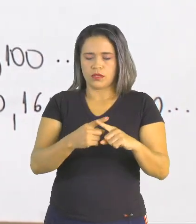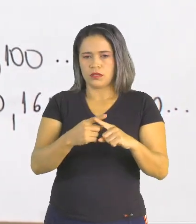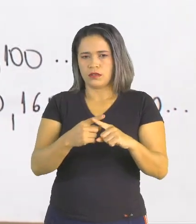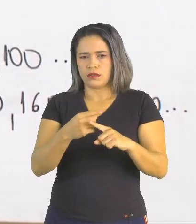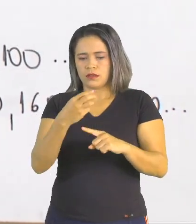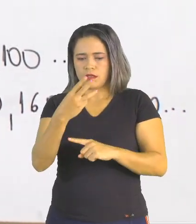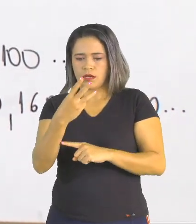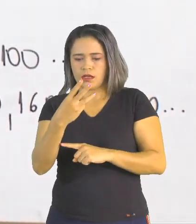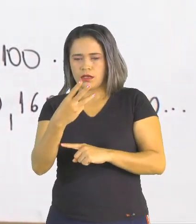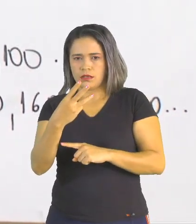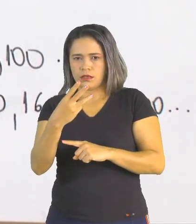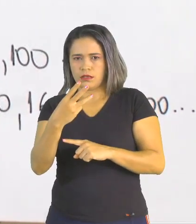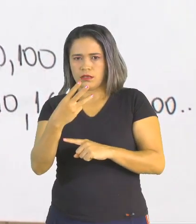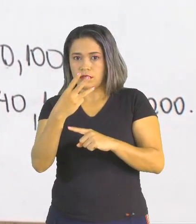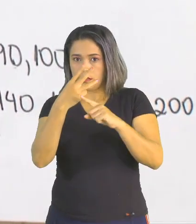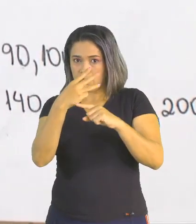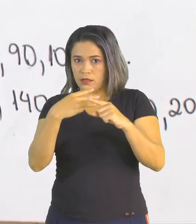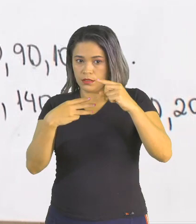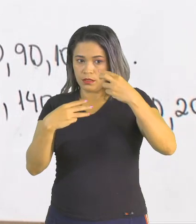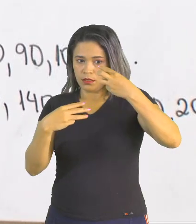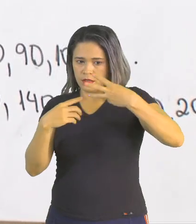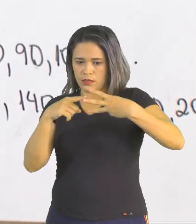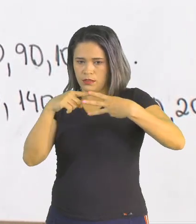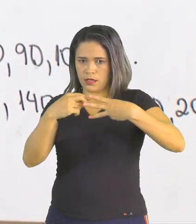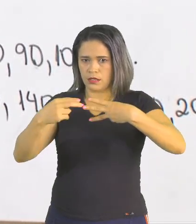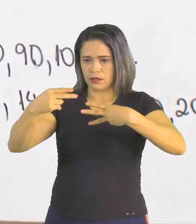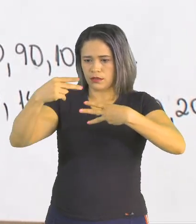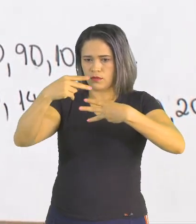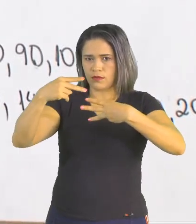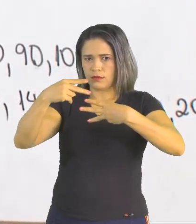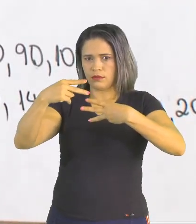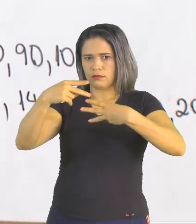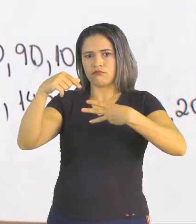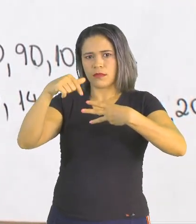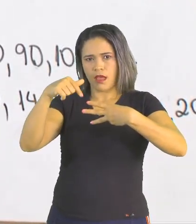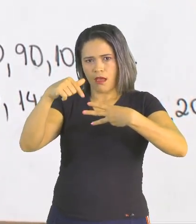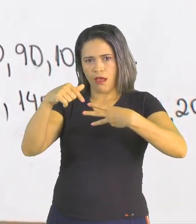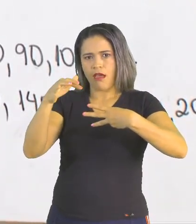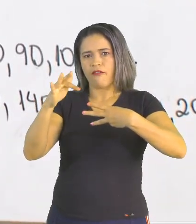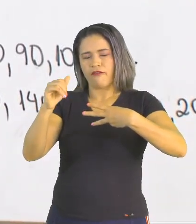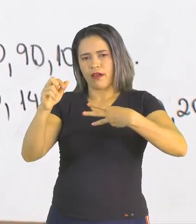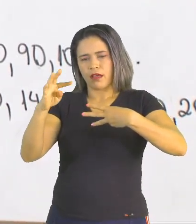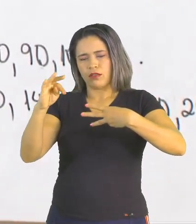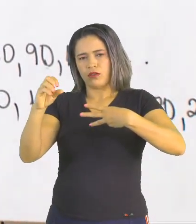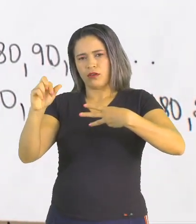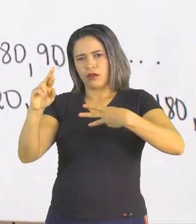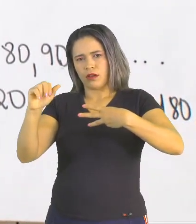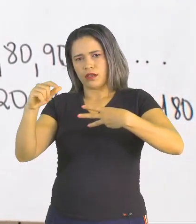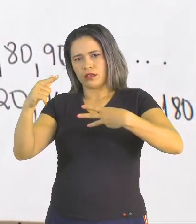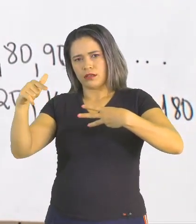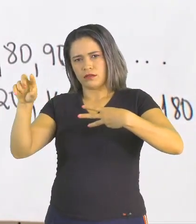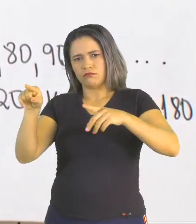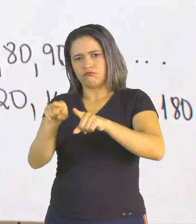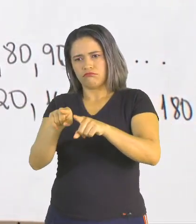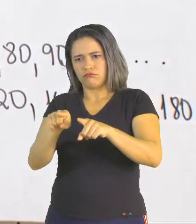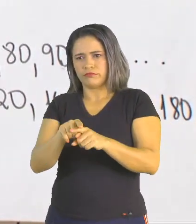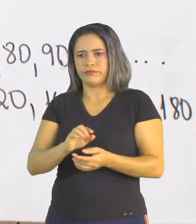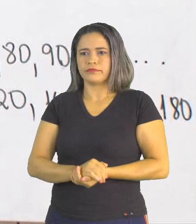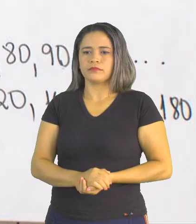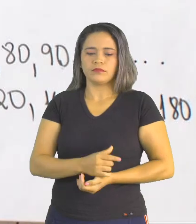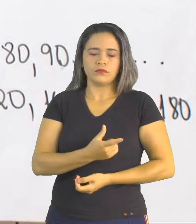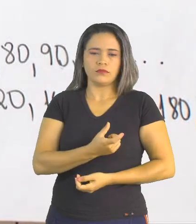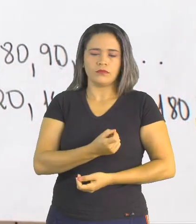3 ao quadrado. É uma forma de fatoração também. Número 20. 2